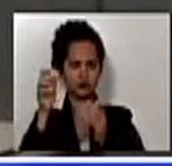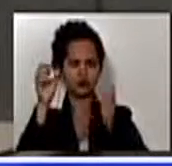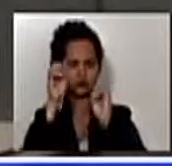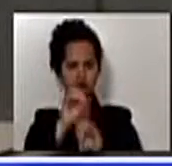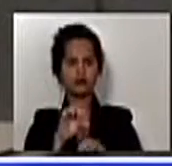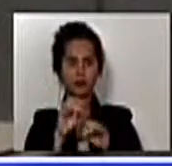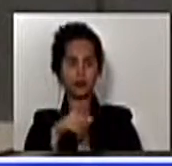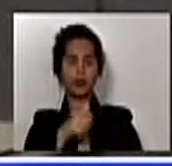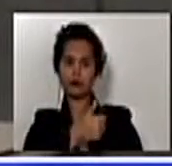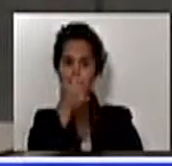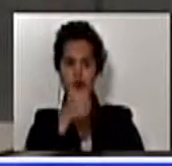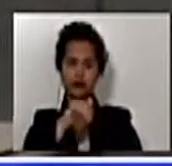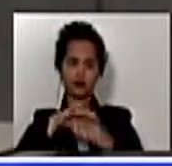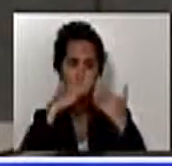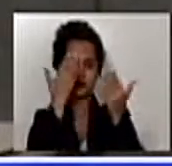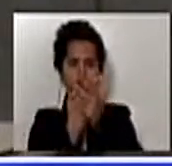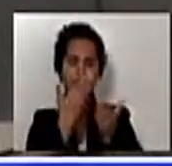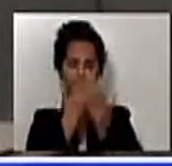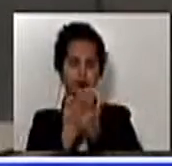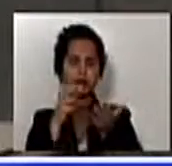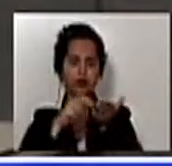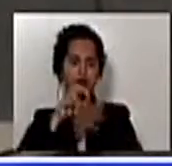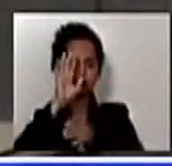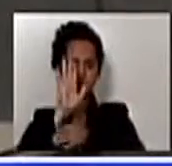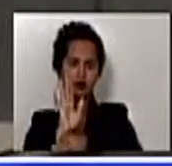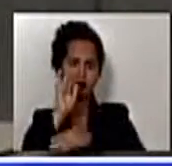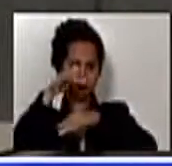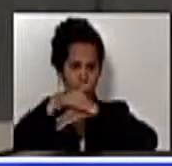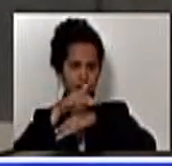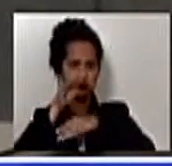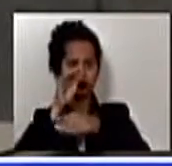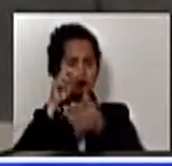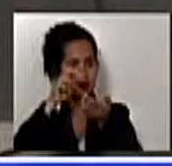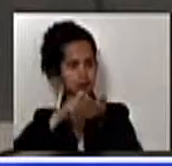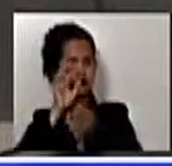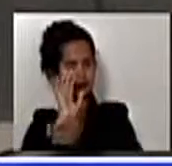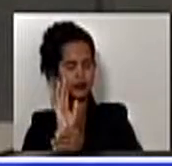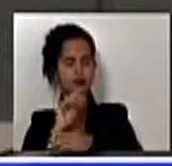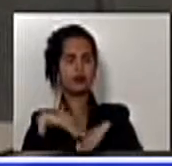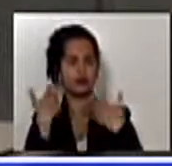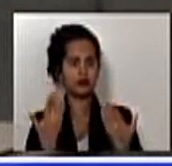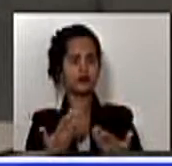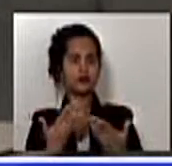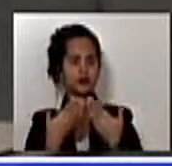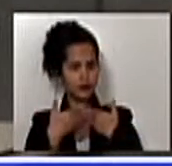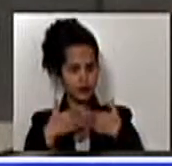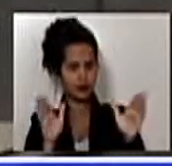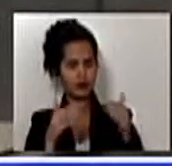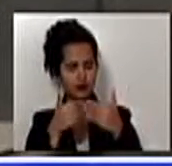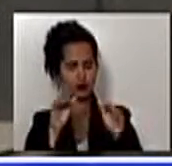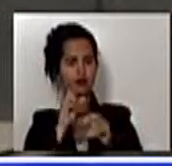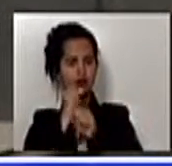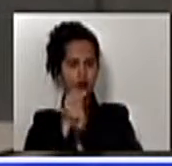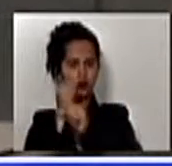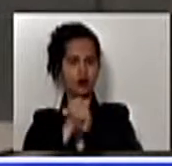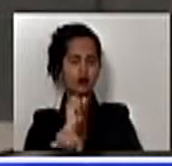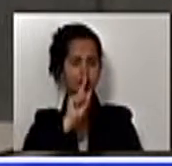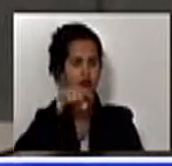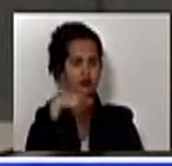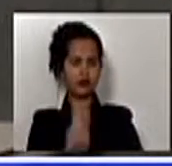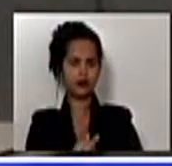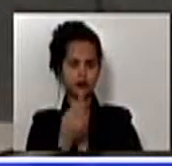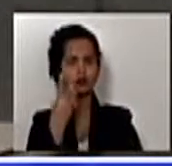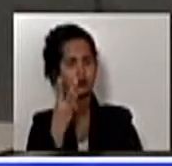escola em tempo integral do Estado de Alagoas, e esse ano o governo quer inaugurar para o próximo ano mais 3 escolas em